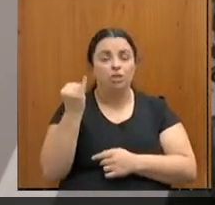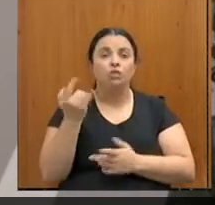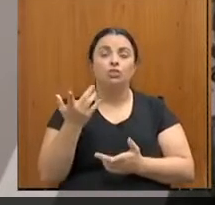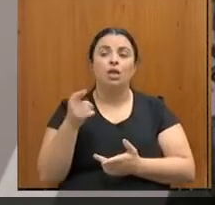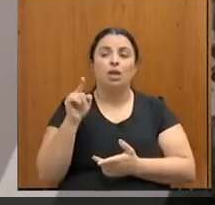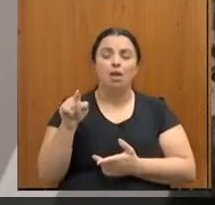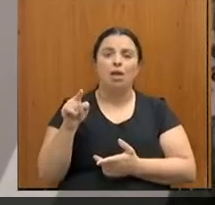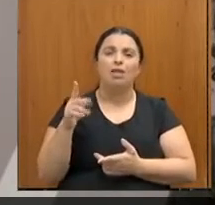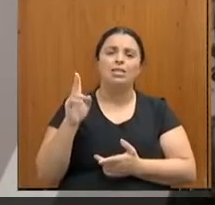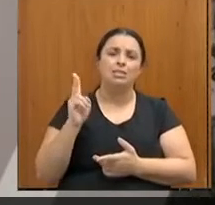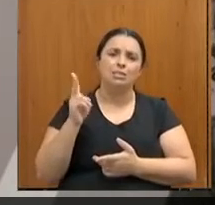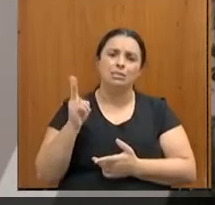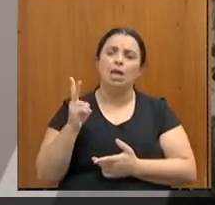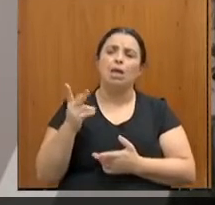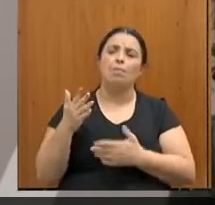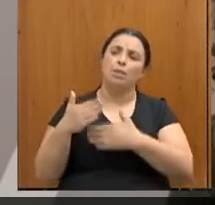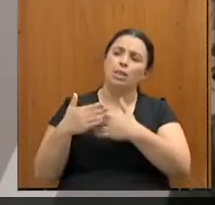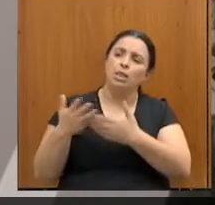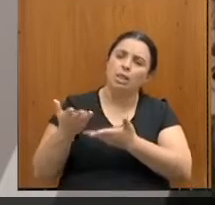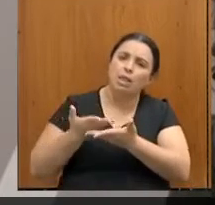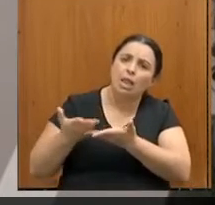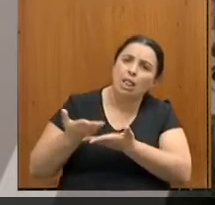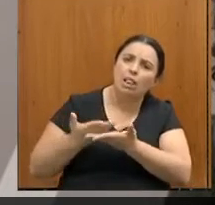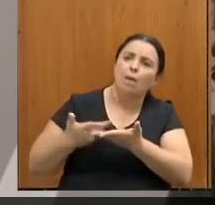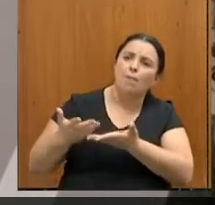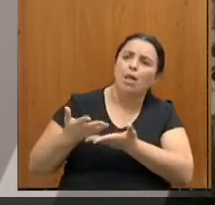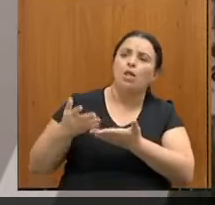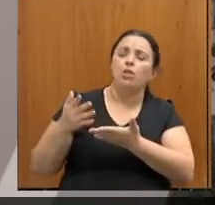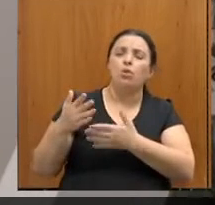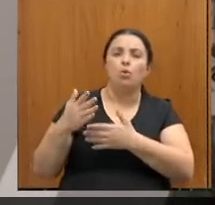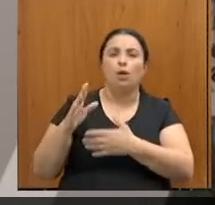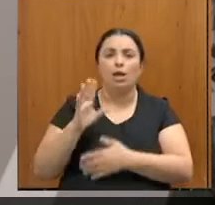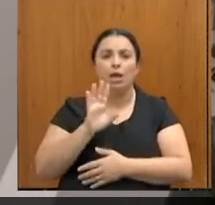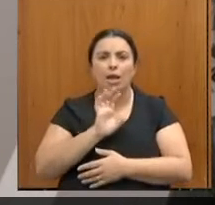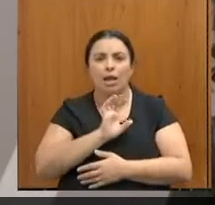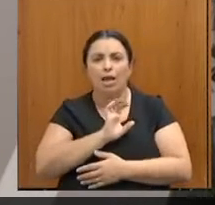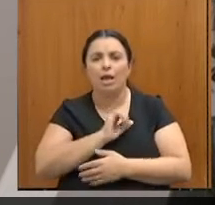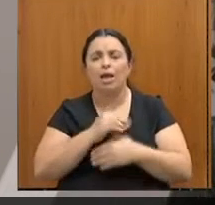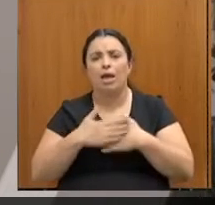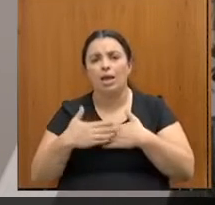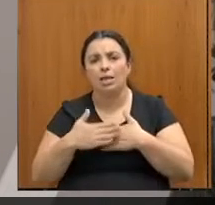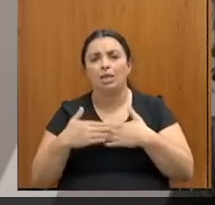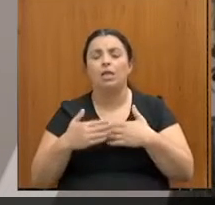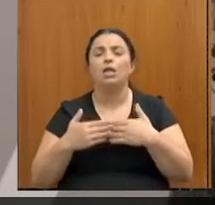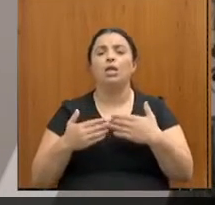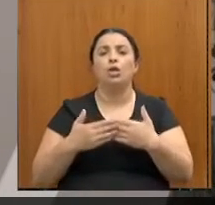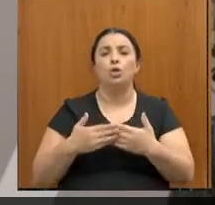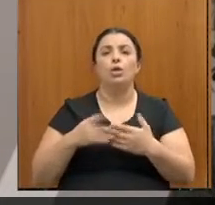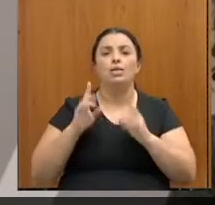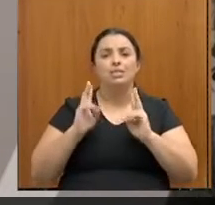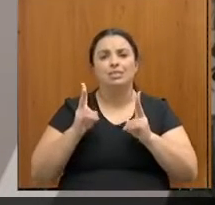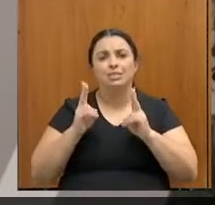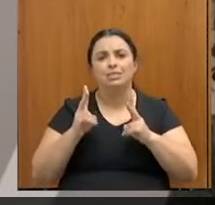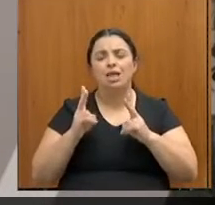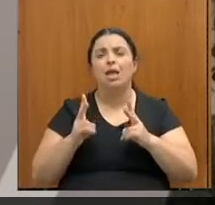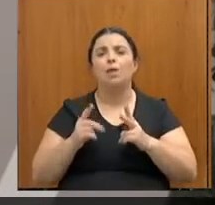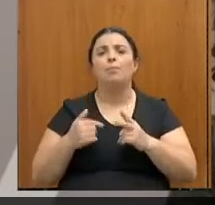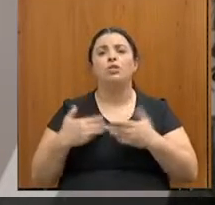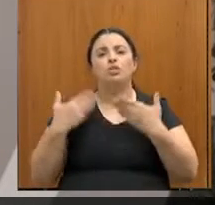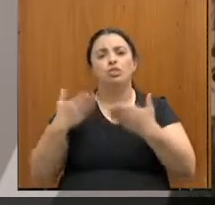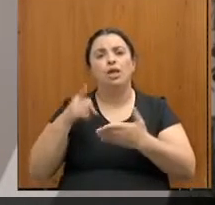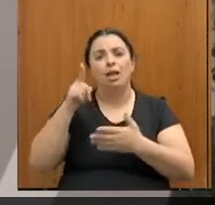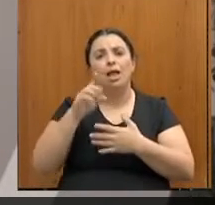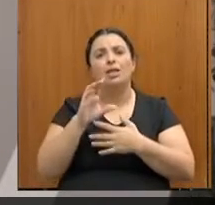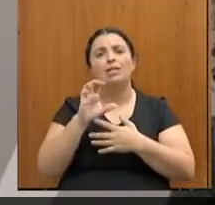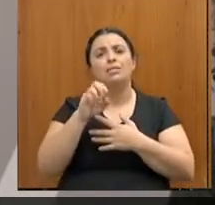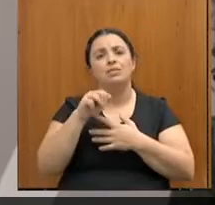aí é tratado com todo carinho então Eduardo você bastianetto também sempre nos atendeu com todo carinho lá na Cemig